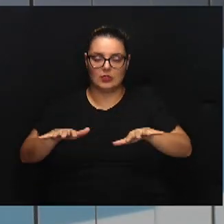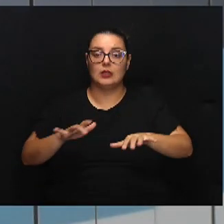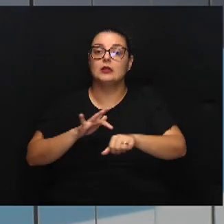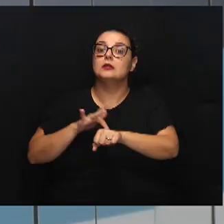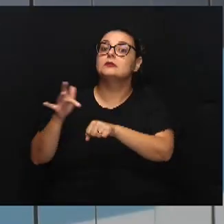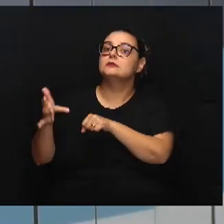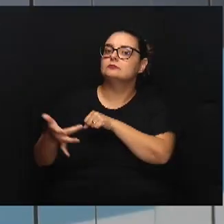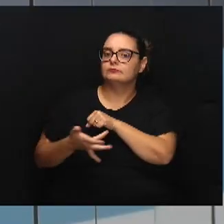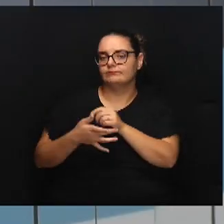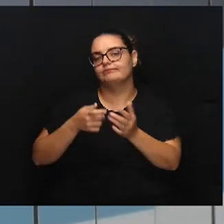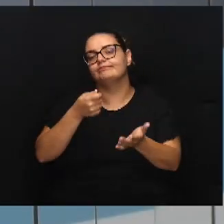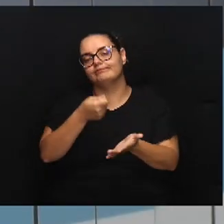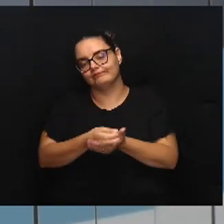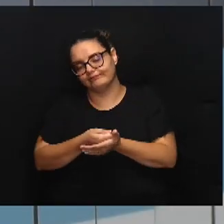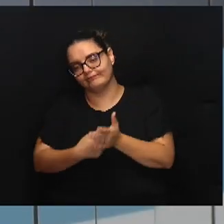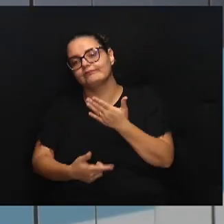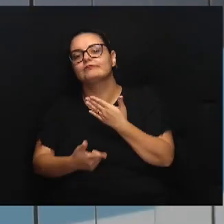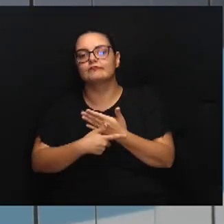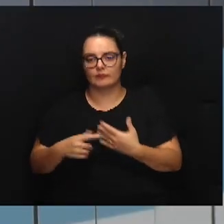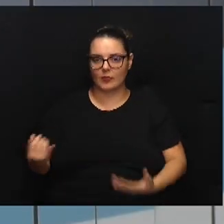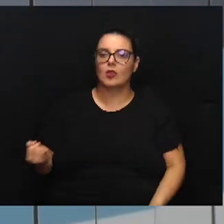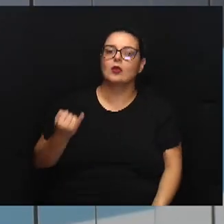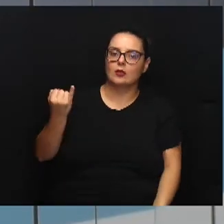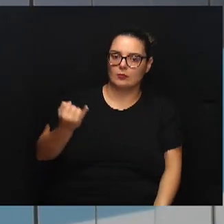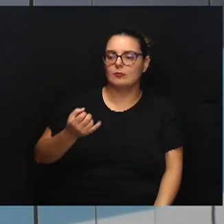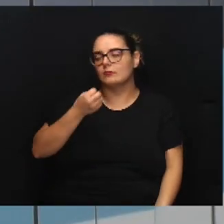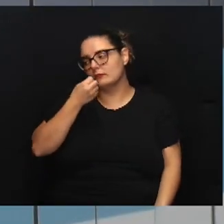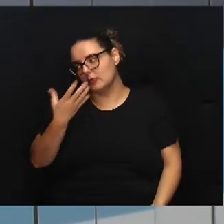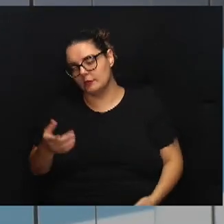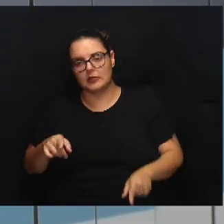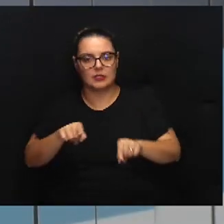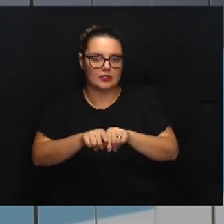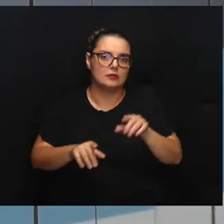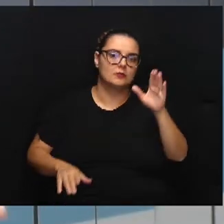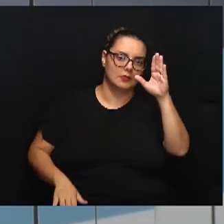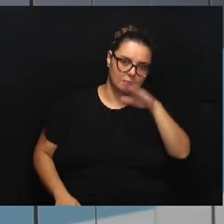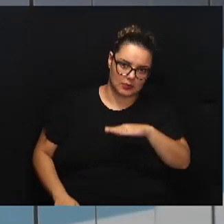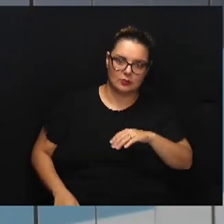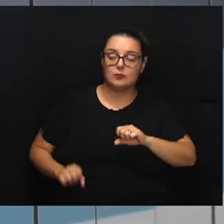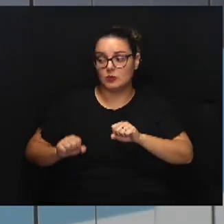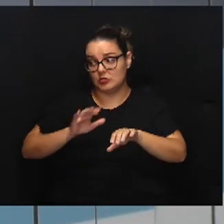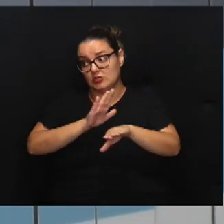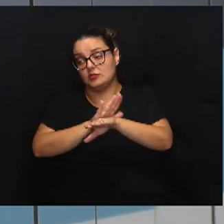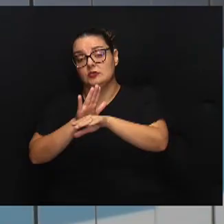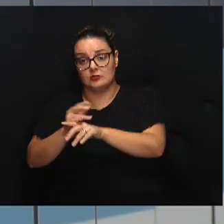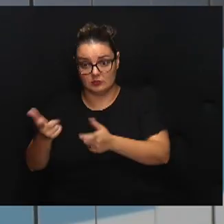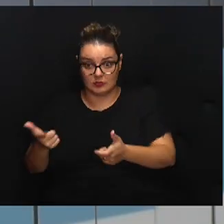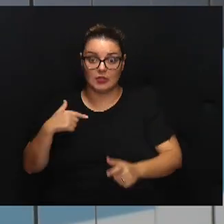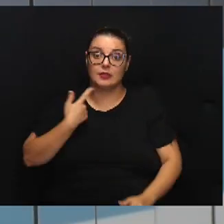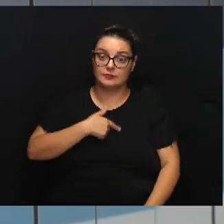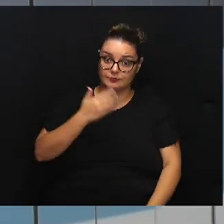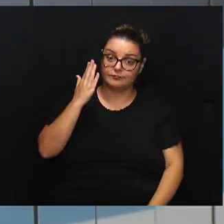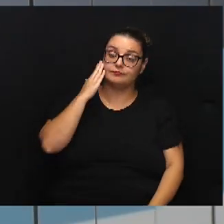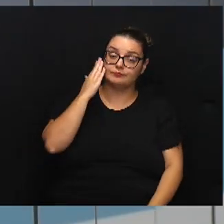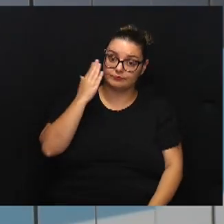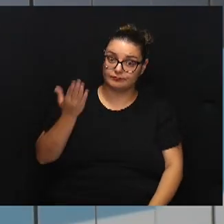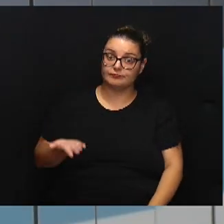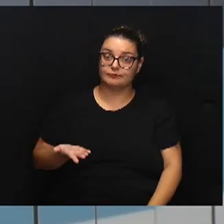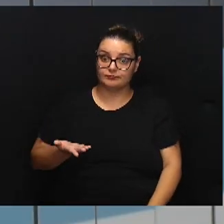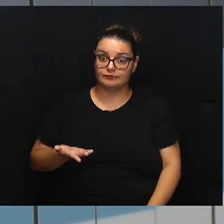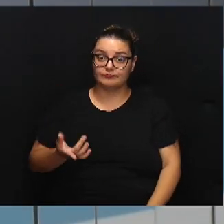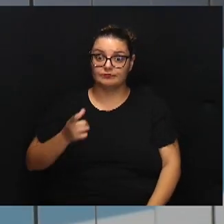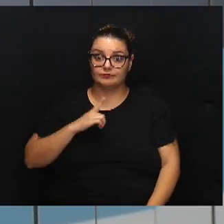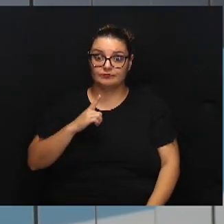elas cumprem um papel importante para o bem e para o mal. Poderiam auxiliar muito, mas a gente sabe que também